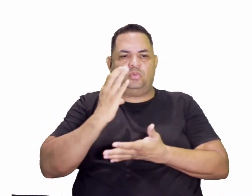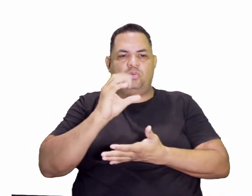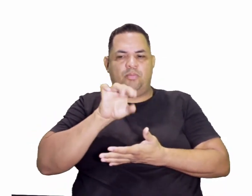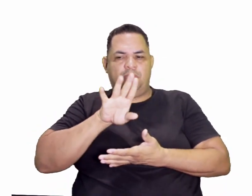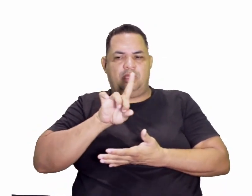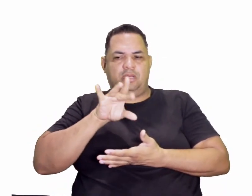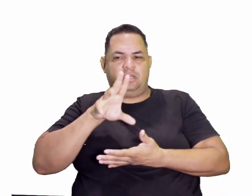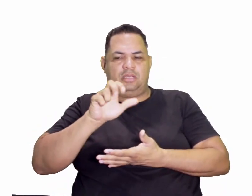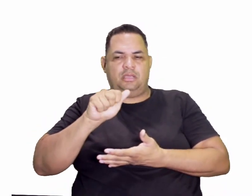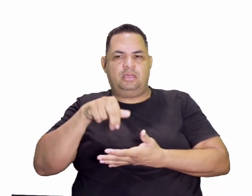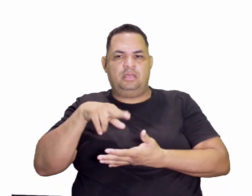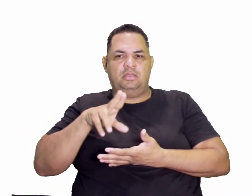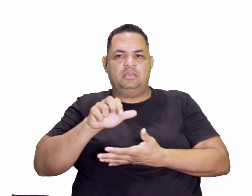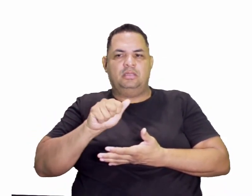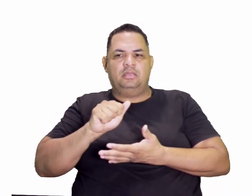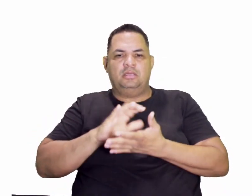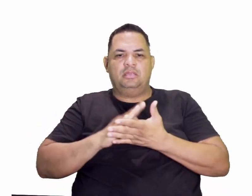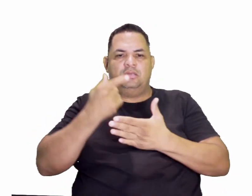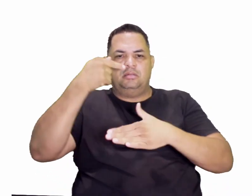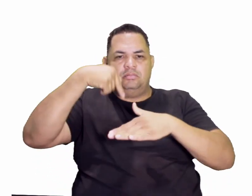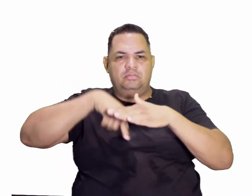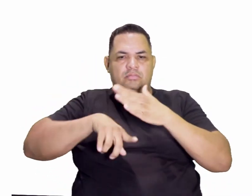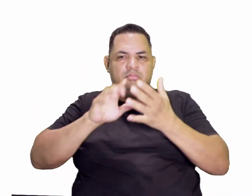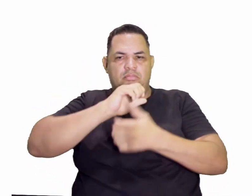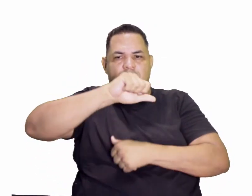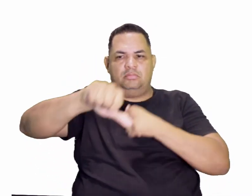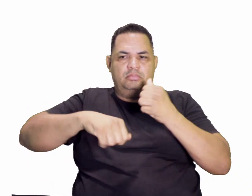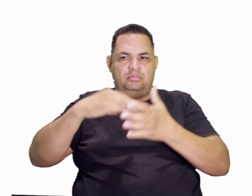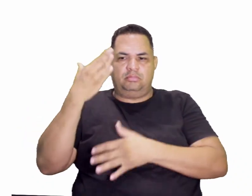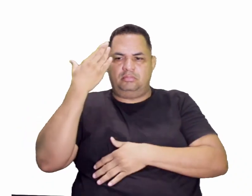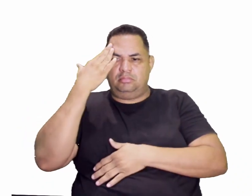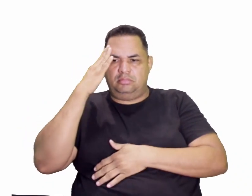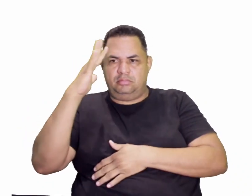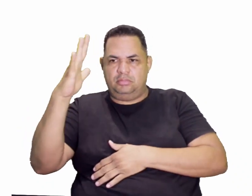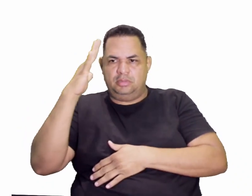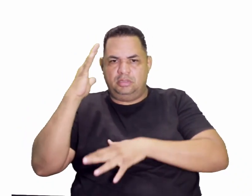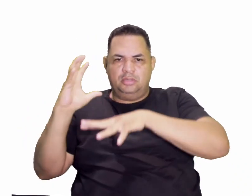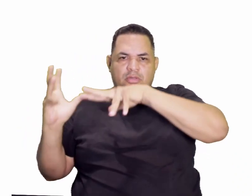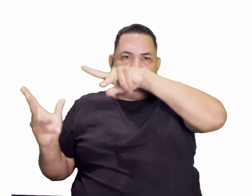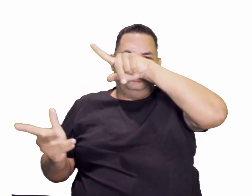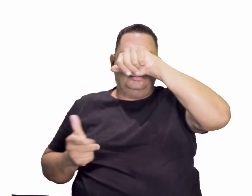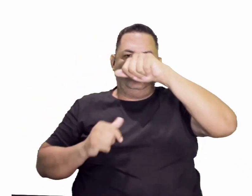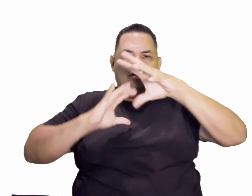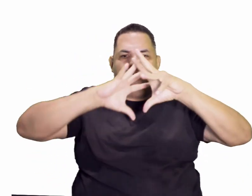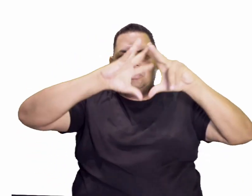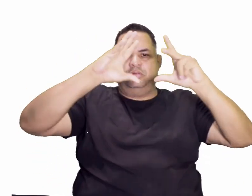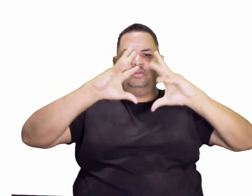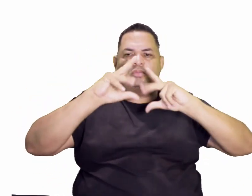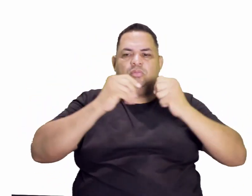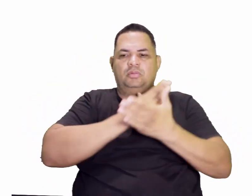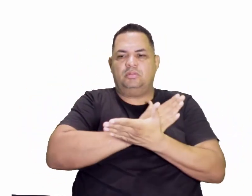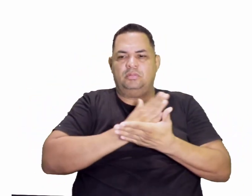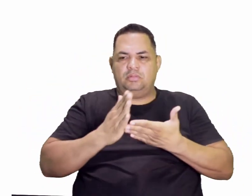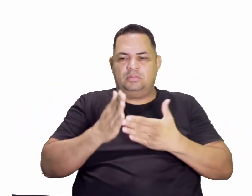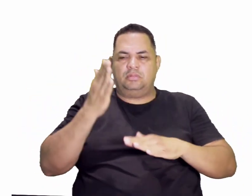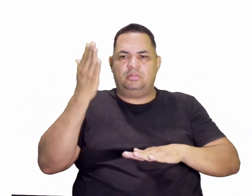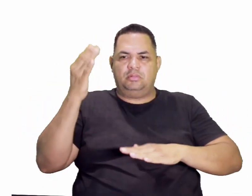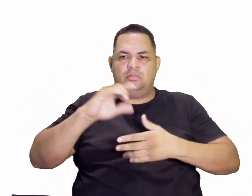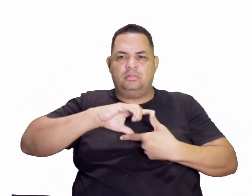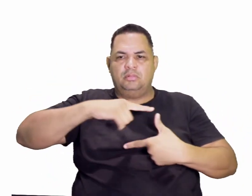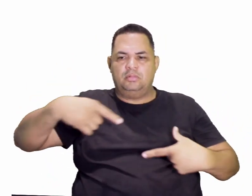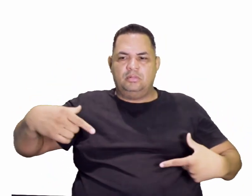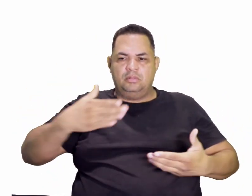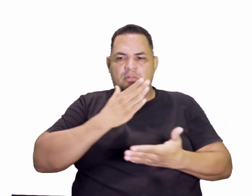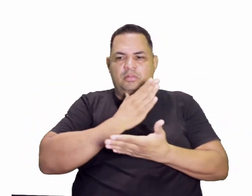o nome que se dá, né, à profunda transformação na concepção do universo, ocorrida no início da Idade Moderna. Isso